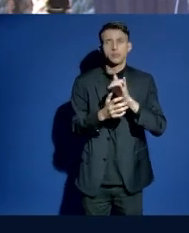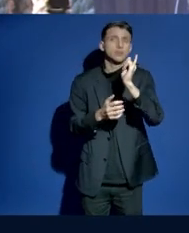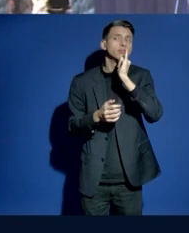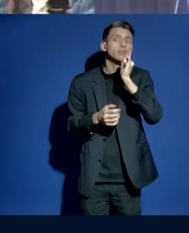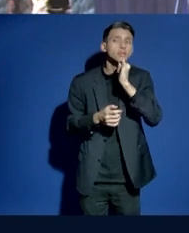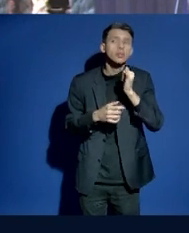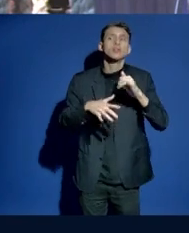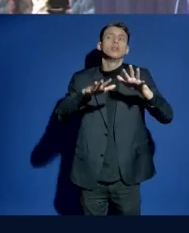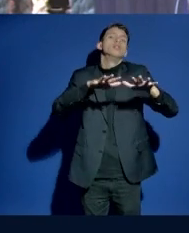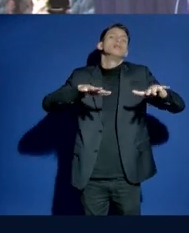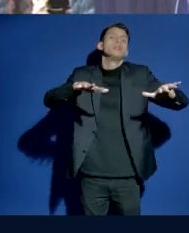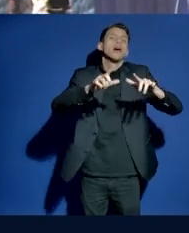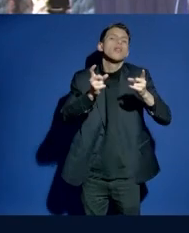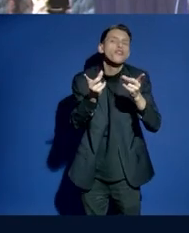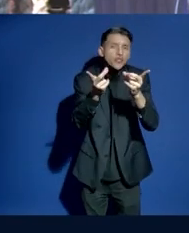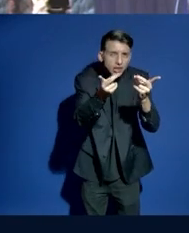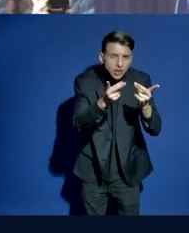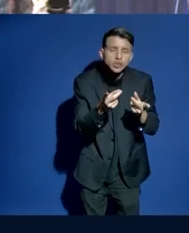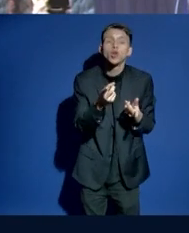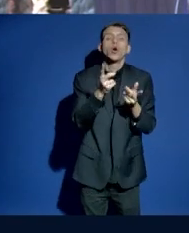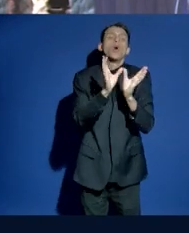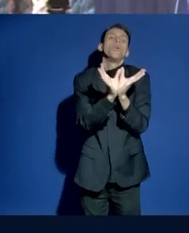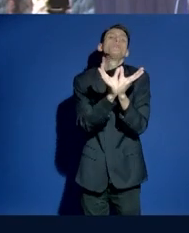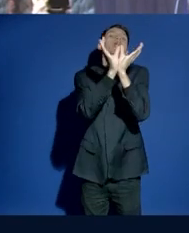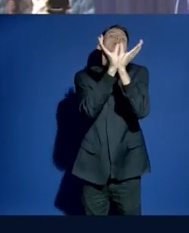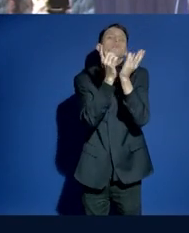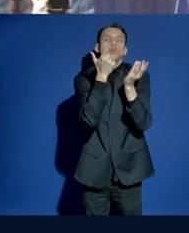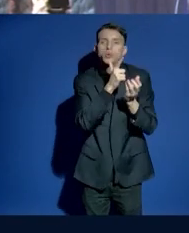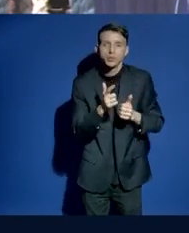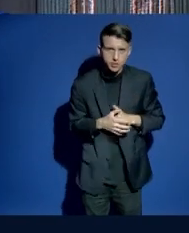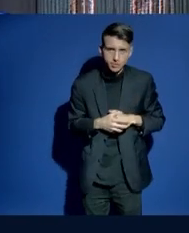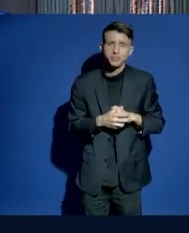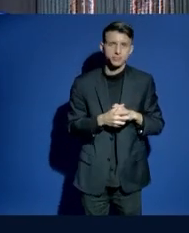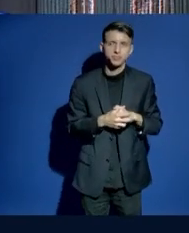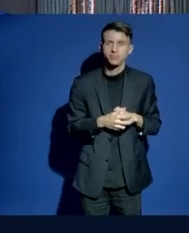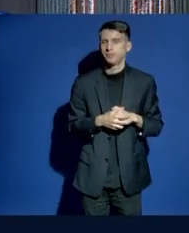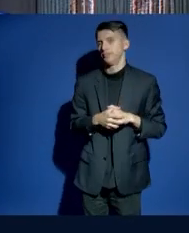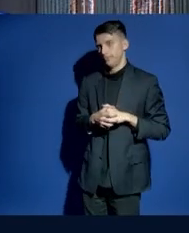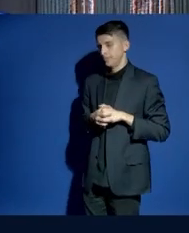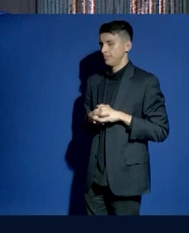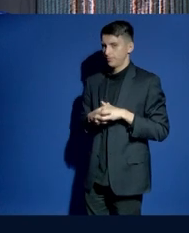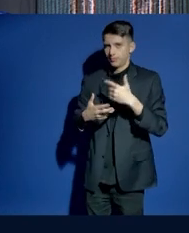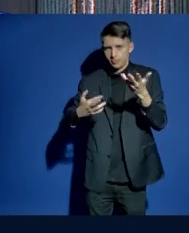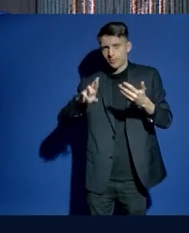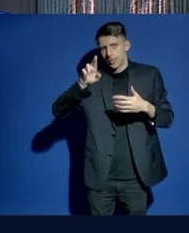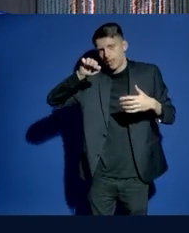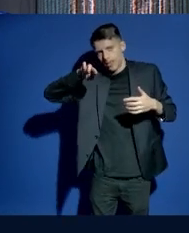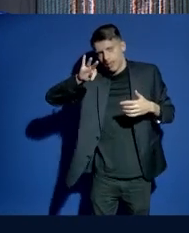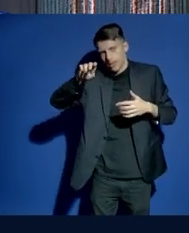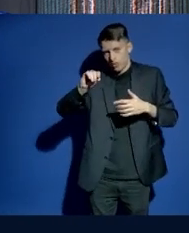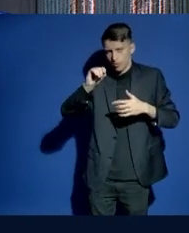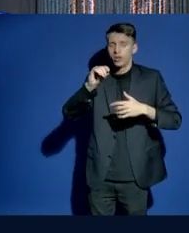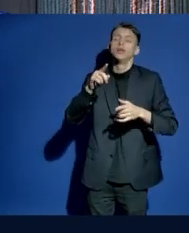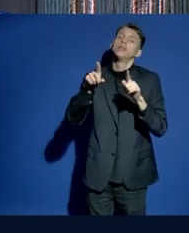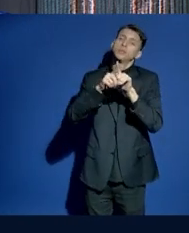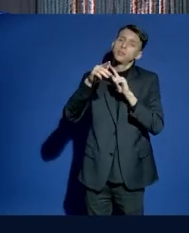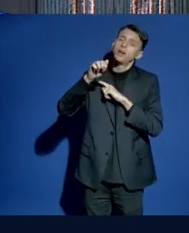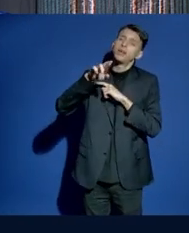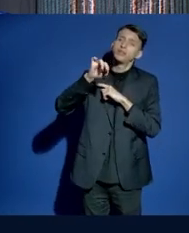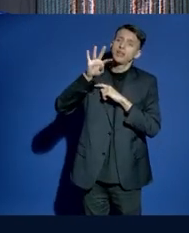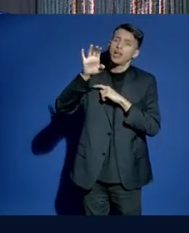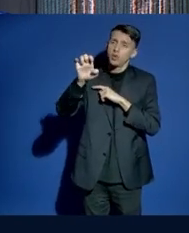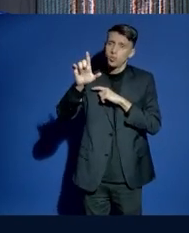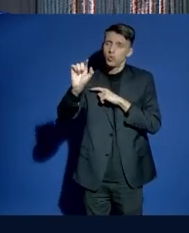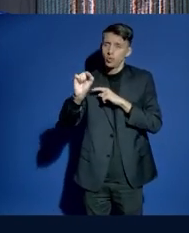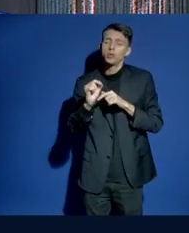por exemplo o mercado regulado de carbono ou um prêmio enfim como o Renato e o Marcelo bem comentaram acho que o maior